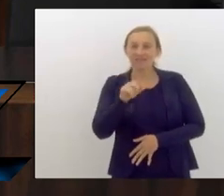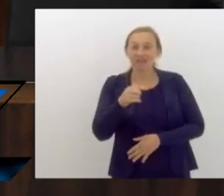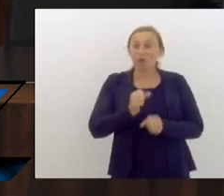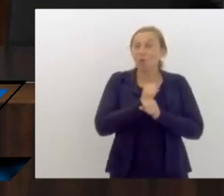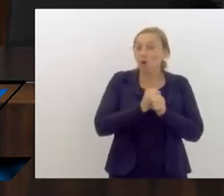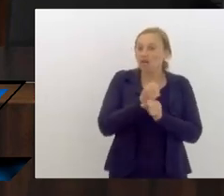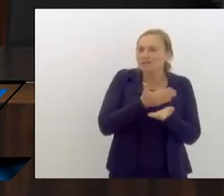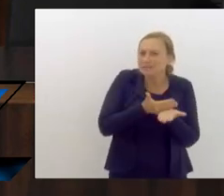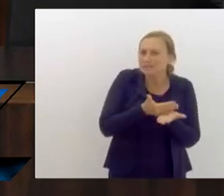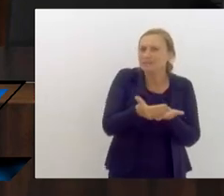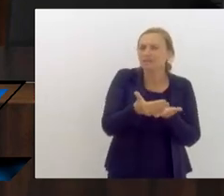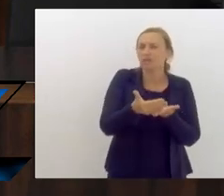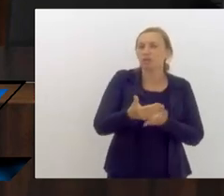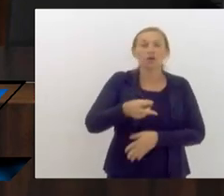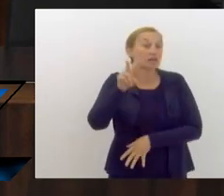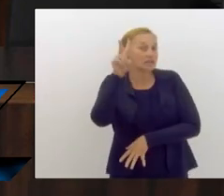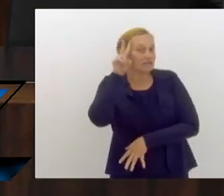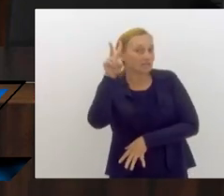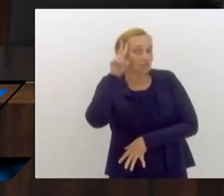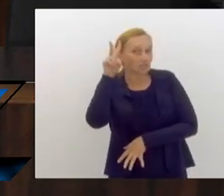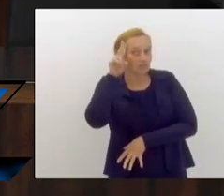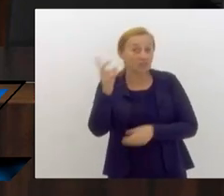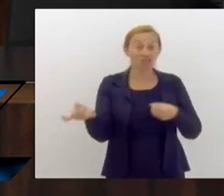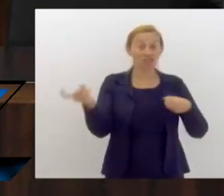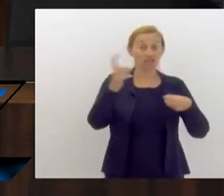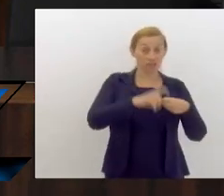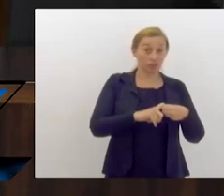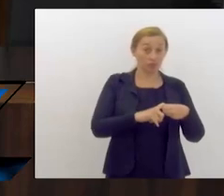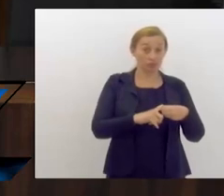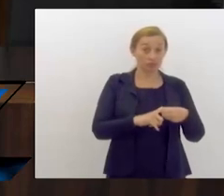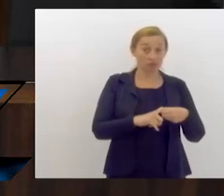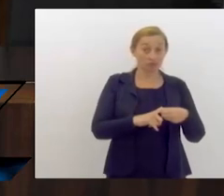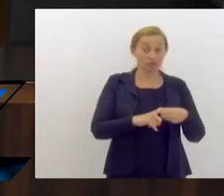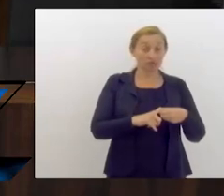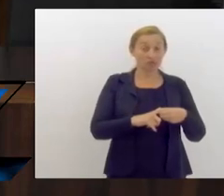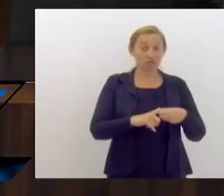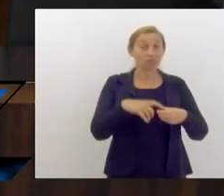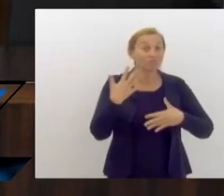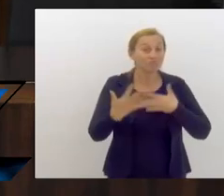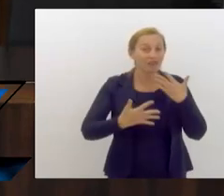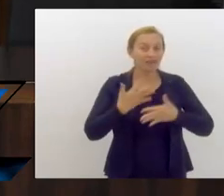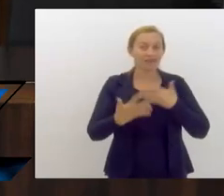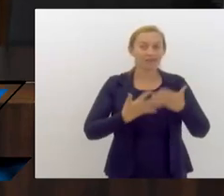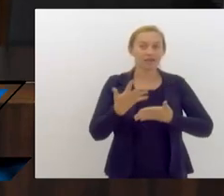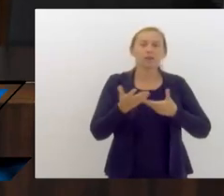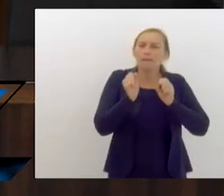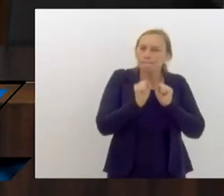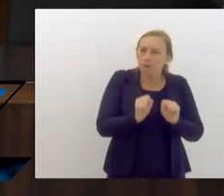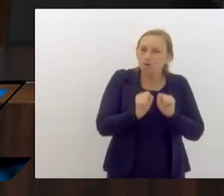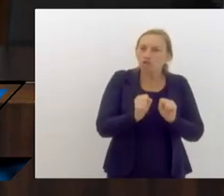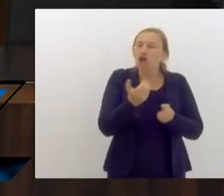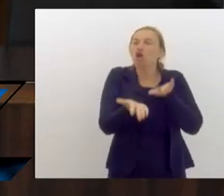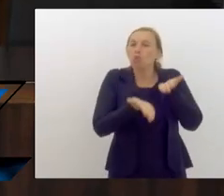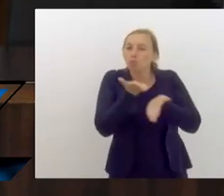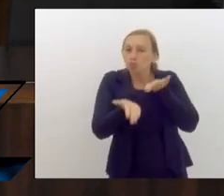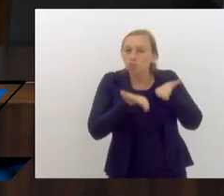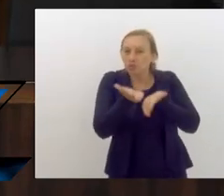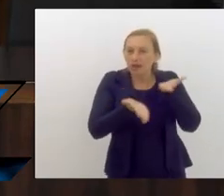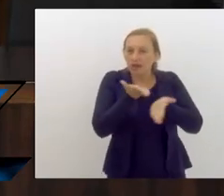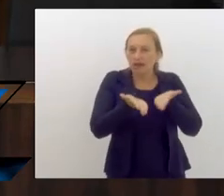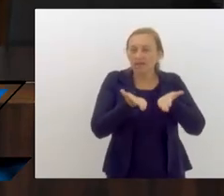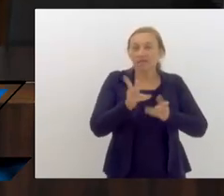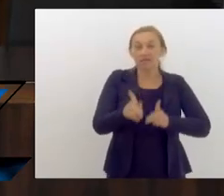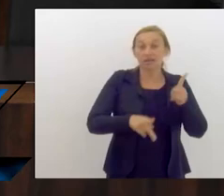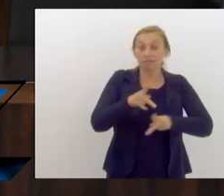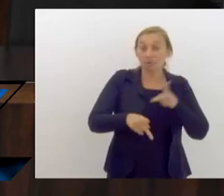ano começou na segunda-feira então a gente tá de volta né com muito vigor para poder cuidar Deputado Luiz Cláudio dessa população